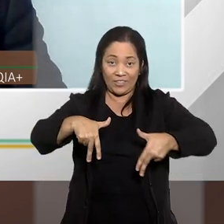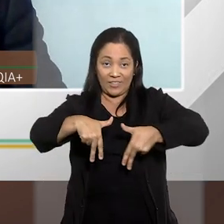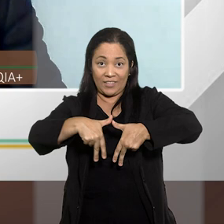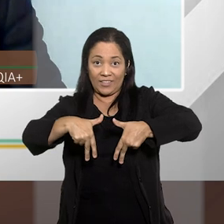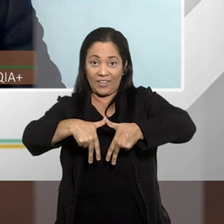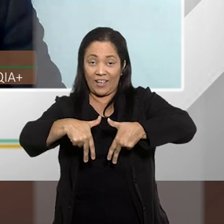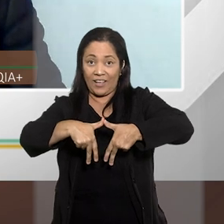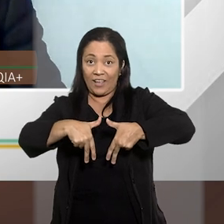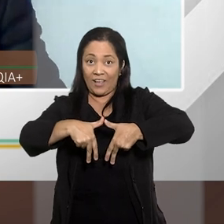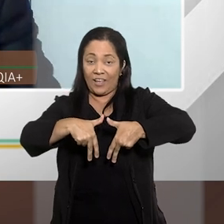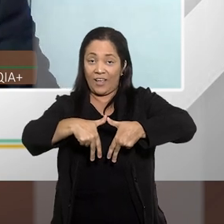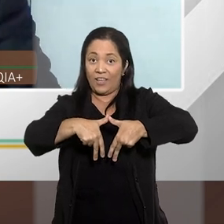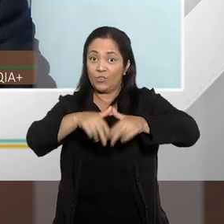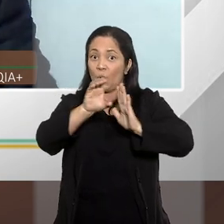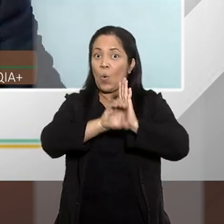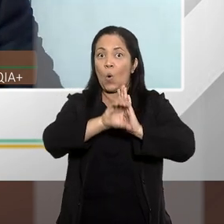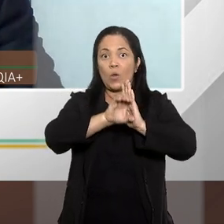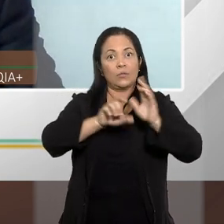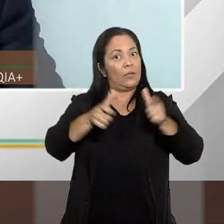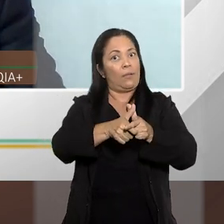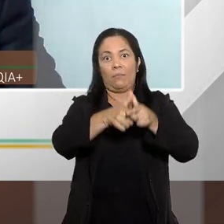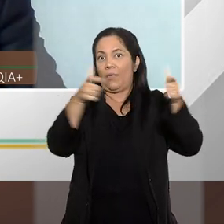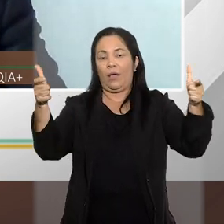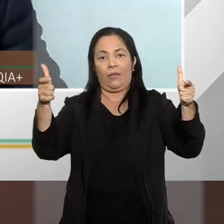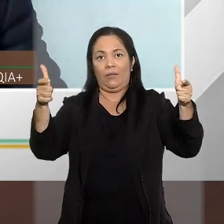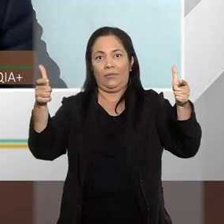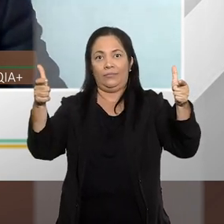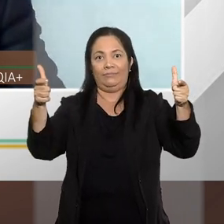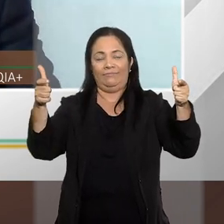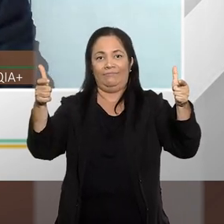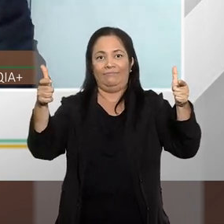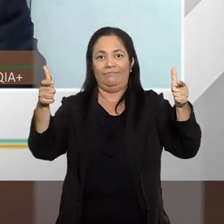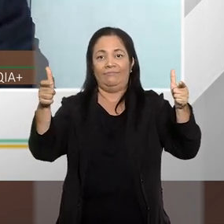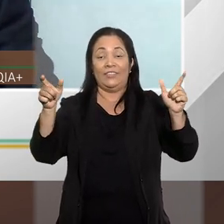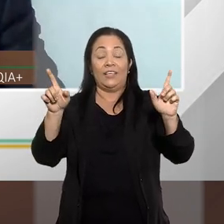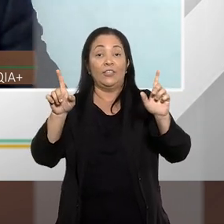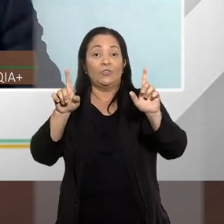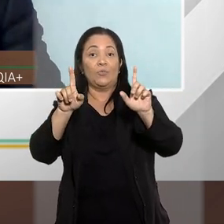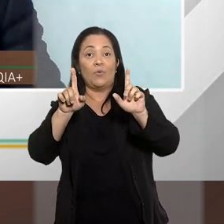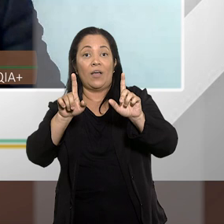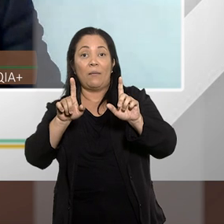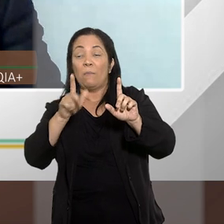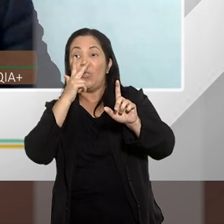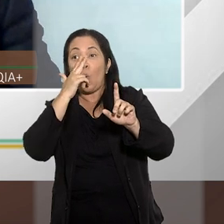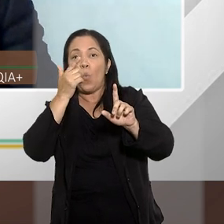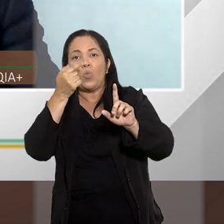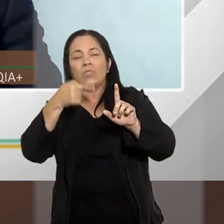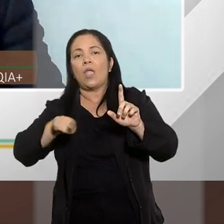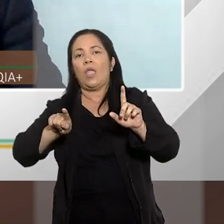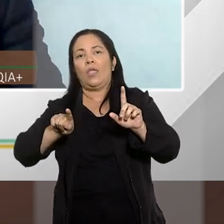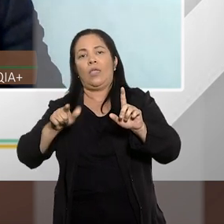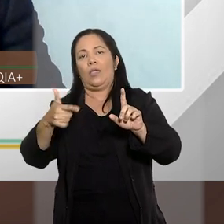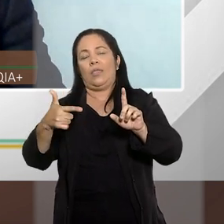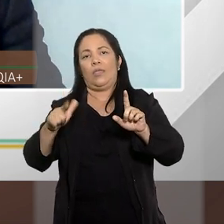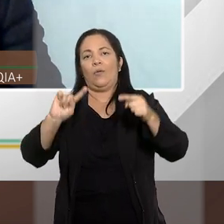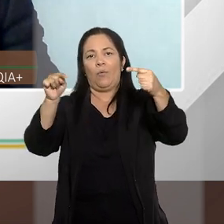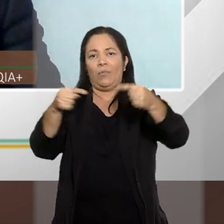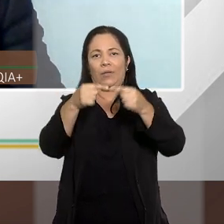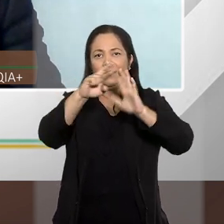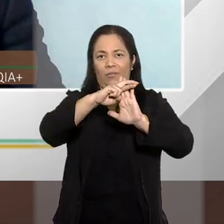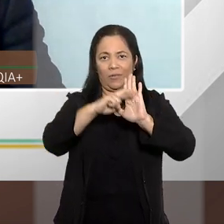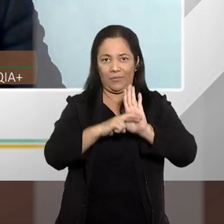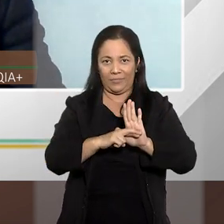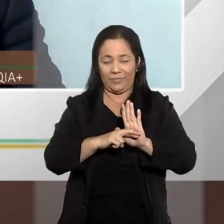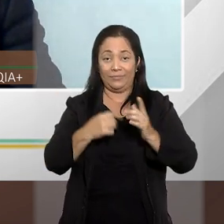prefixo trans, ele traz essa ideia de ir além disso que está ao lado, né? Disso que está numa norma. Então, a transgeneridade, ela